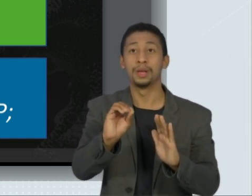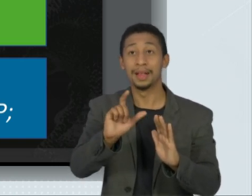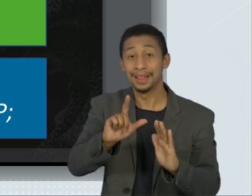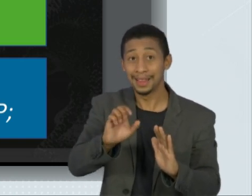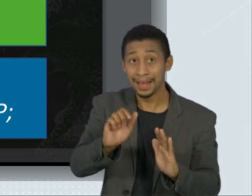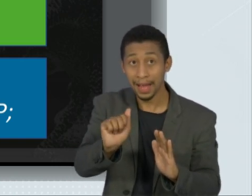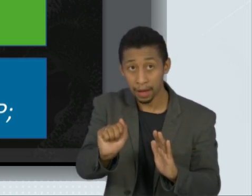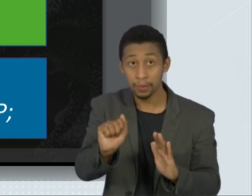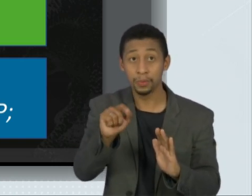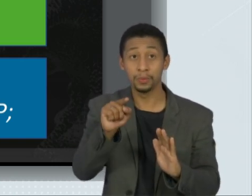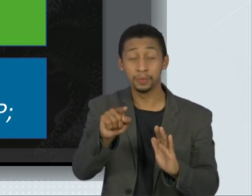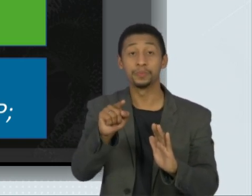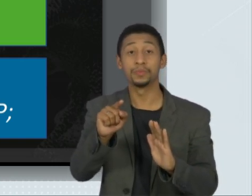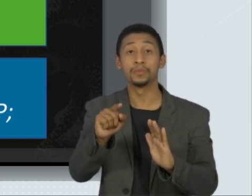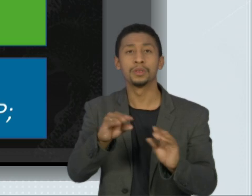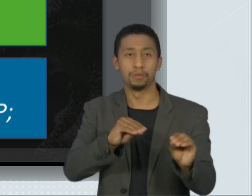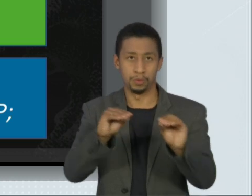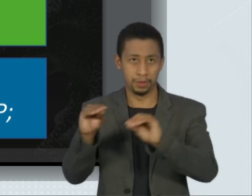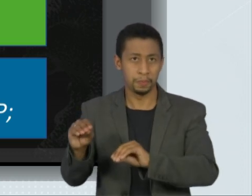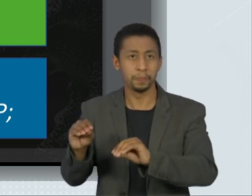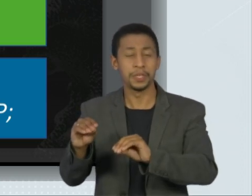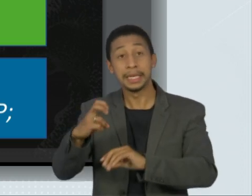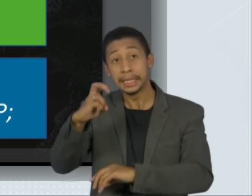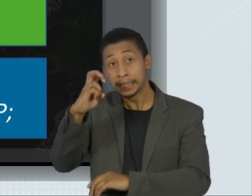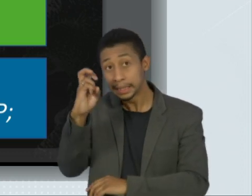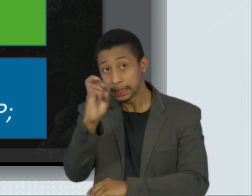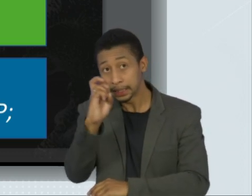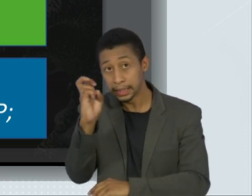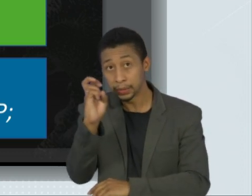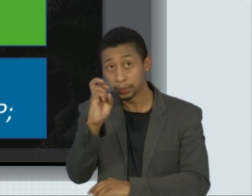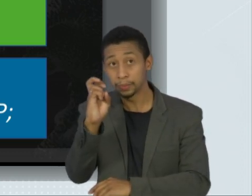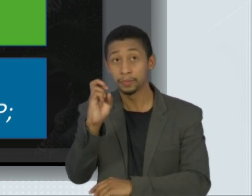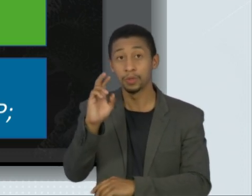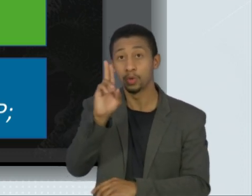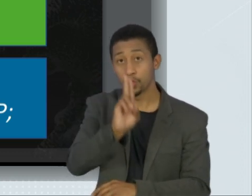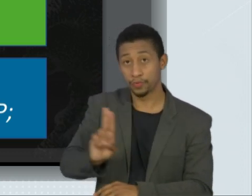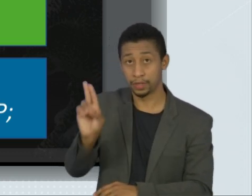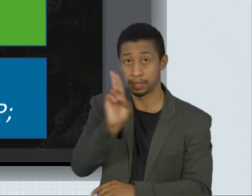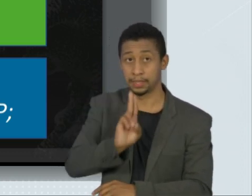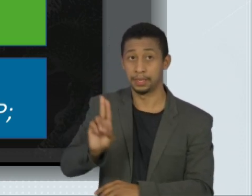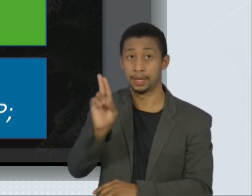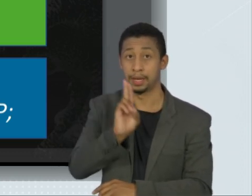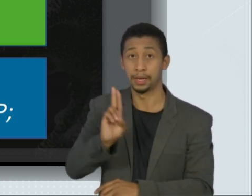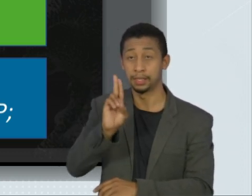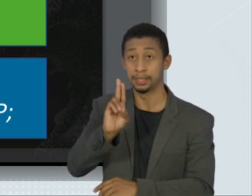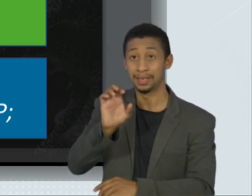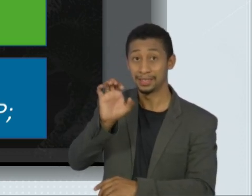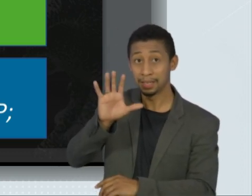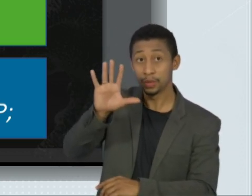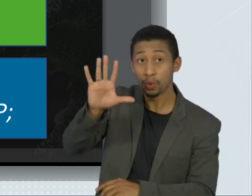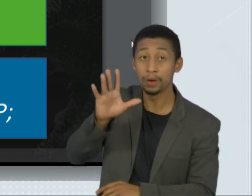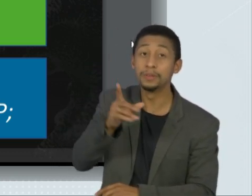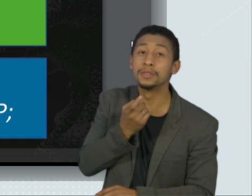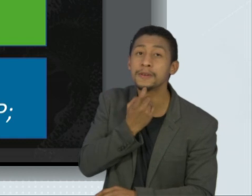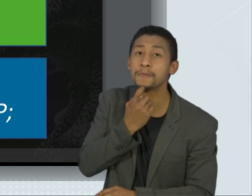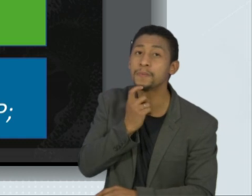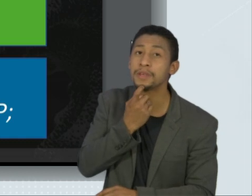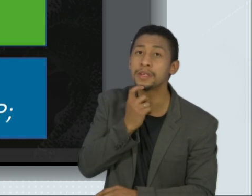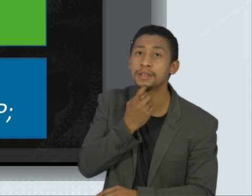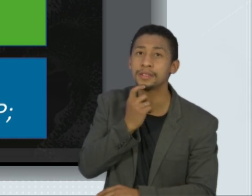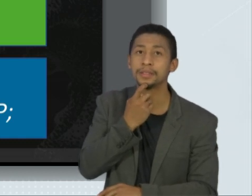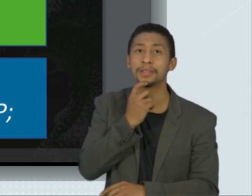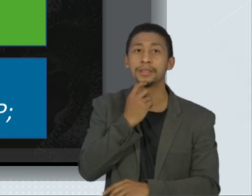O quinto centro é a Universidade Estadual de Campinas.